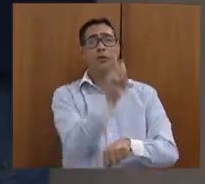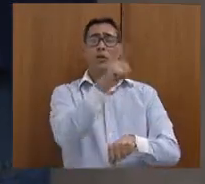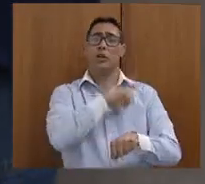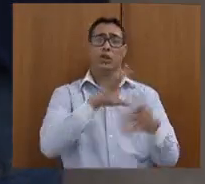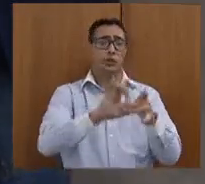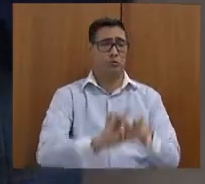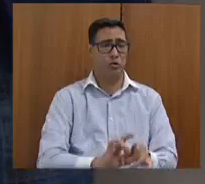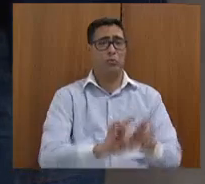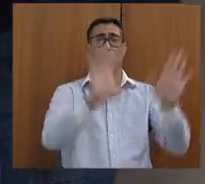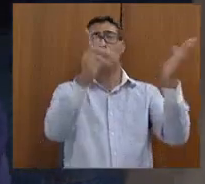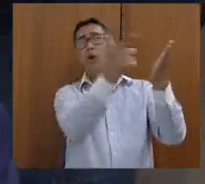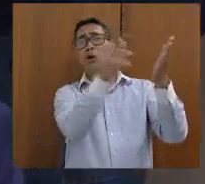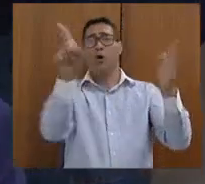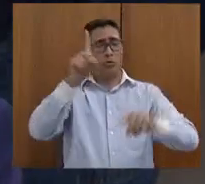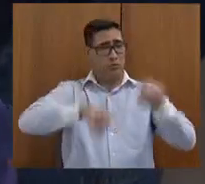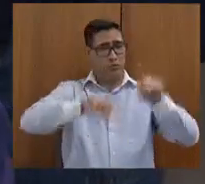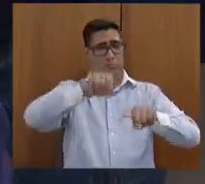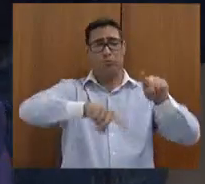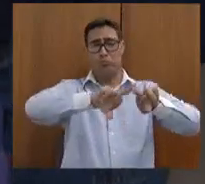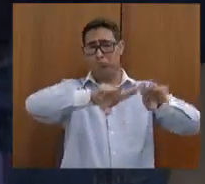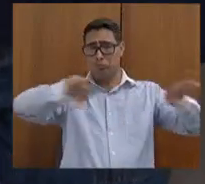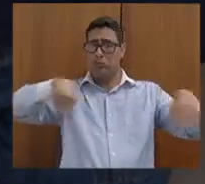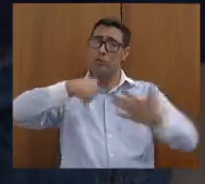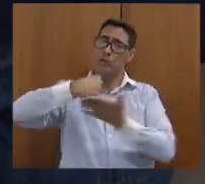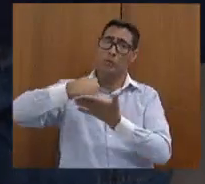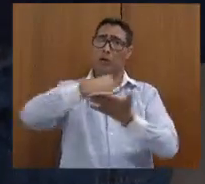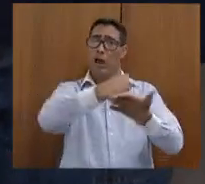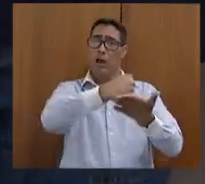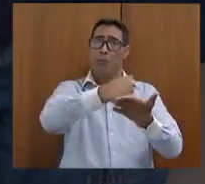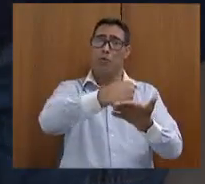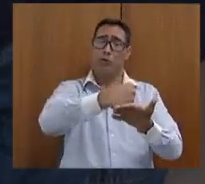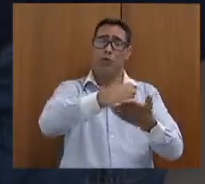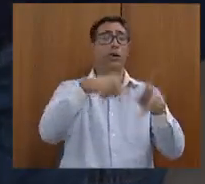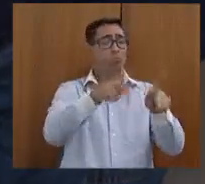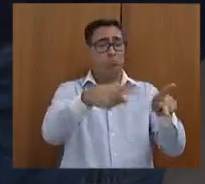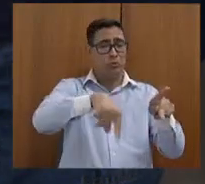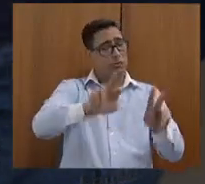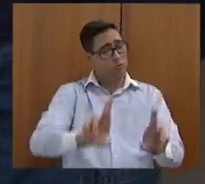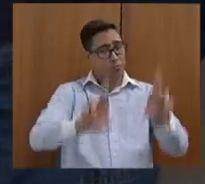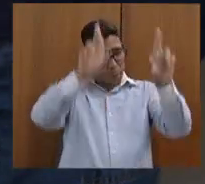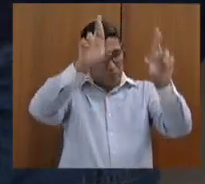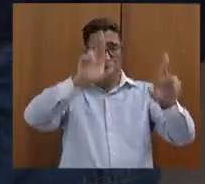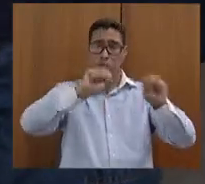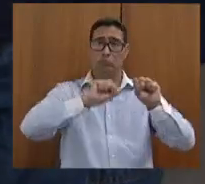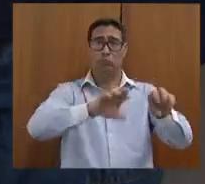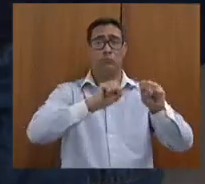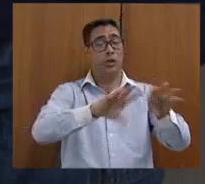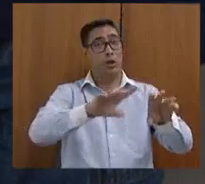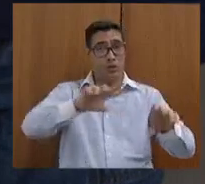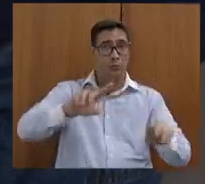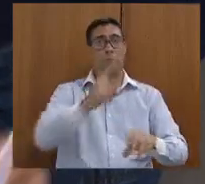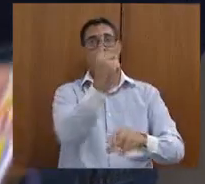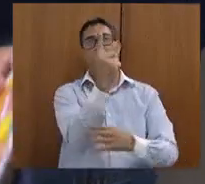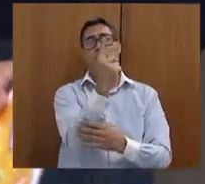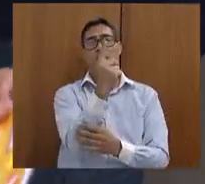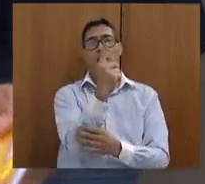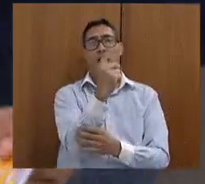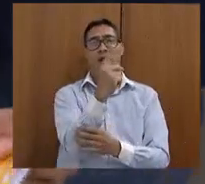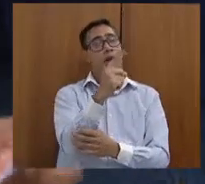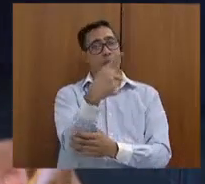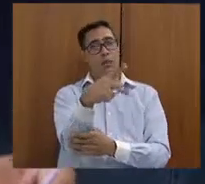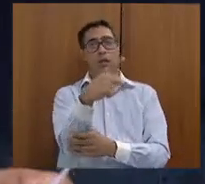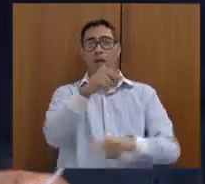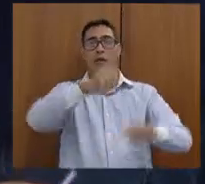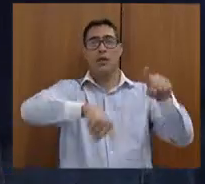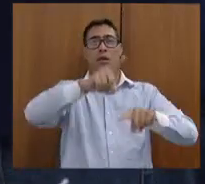disponibilizamos outras ferramentas para dar apoio às ações que são feitas em sala de aula aos nossos professores um deles é esse aqui